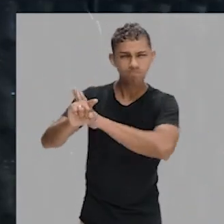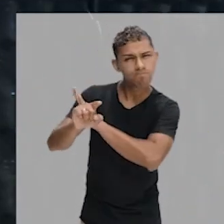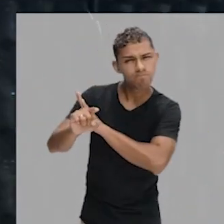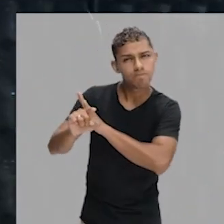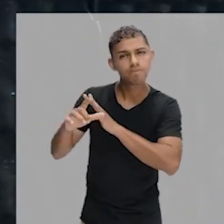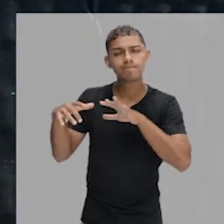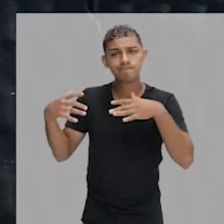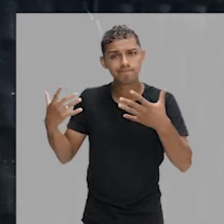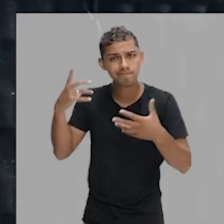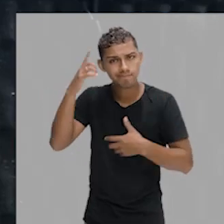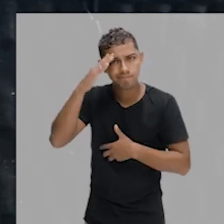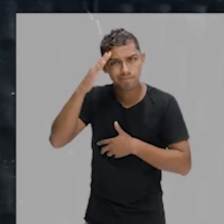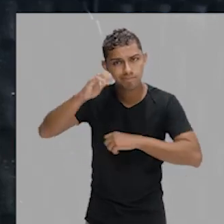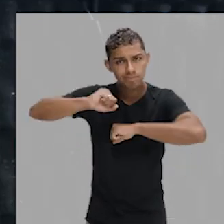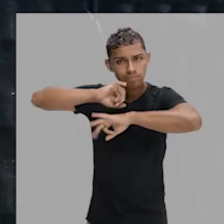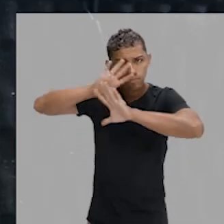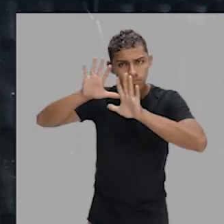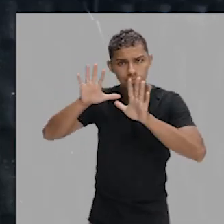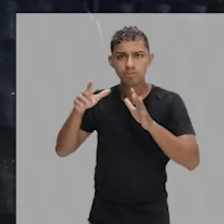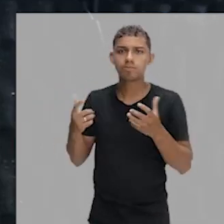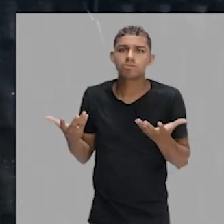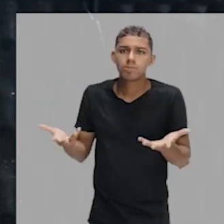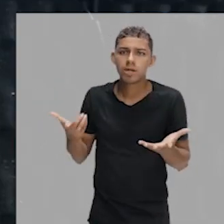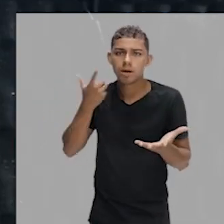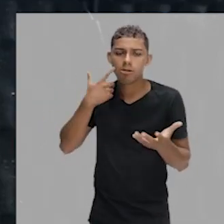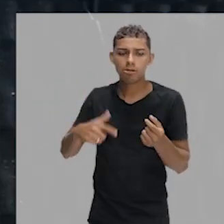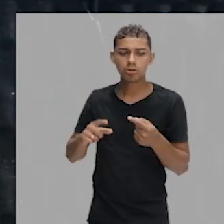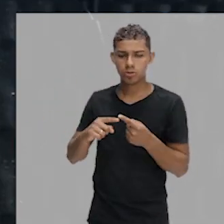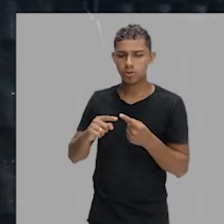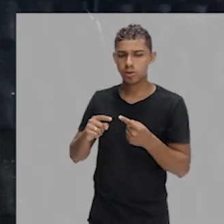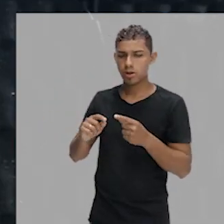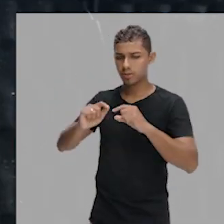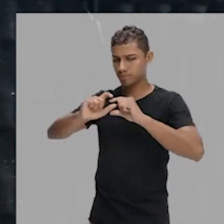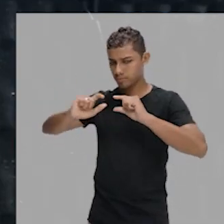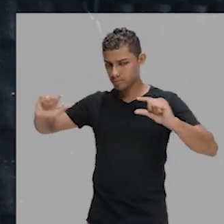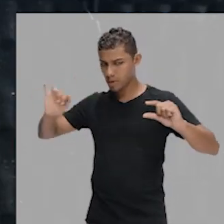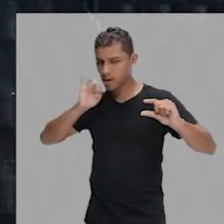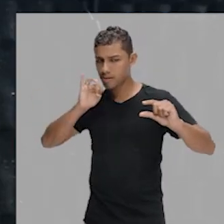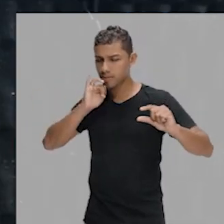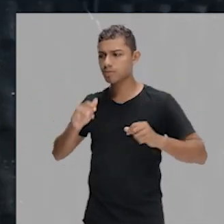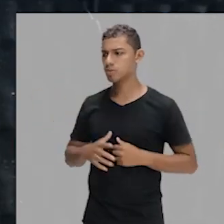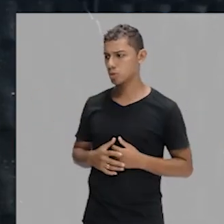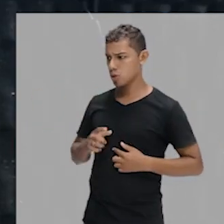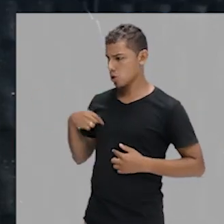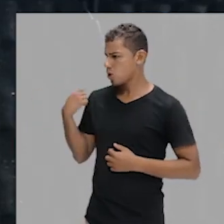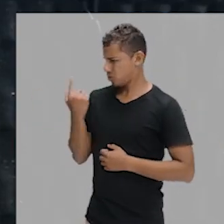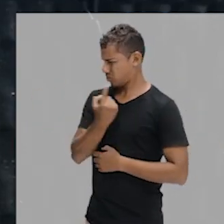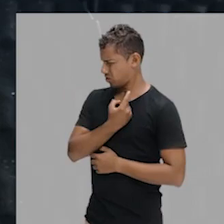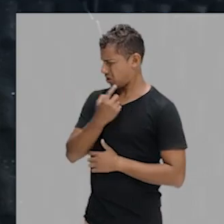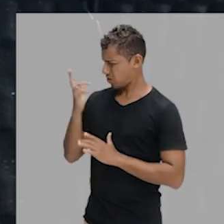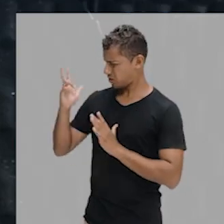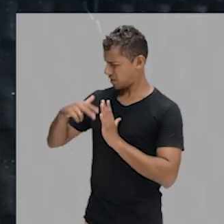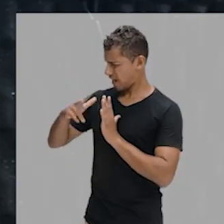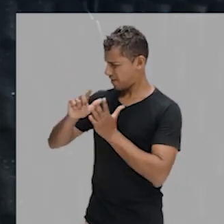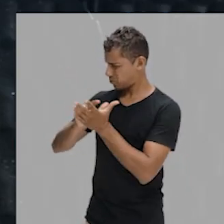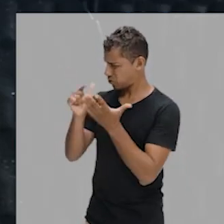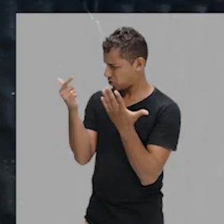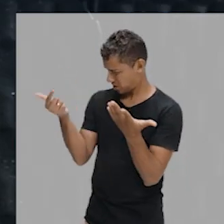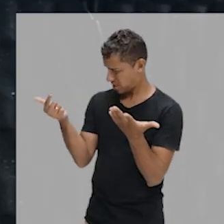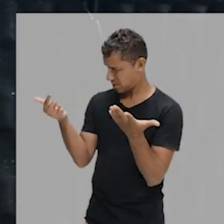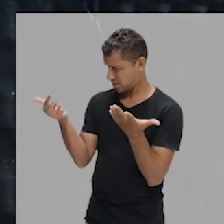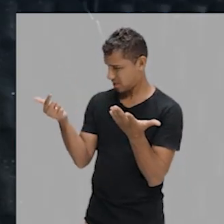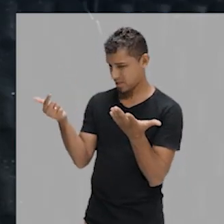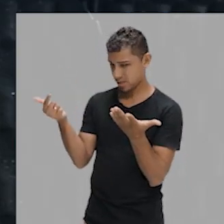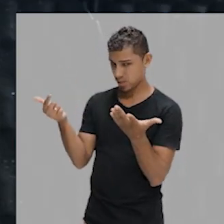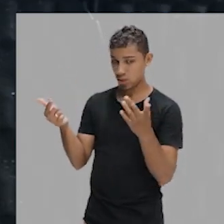read newspapers? Nós lemos jornais? Fazendo uma pergunta. Percebam que o do não tem